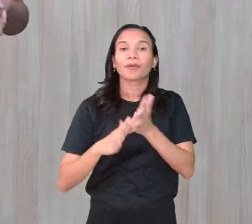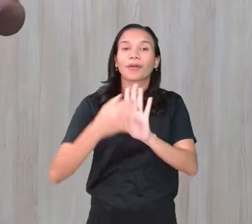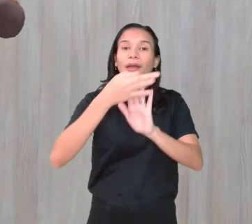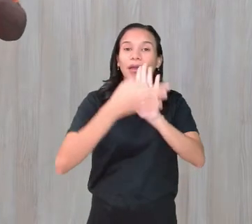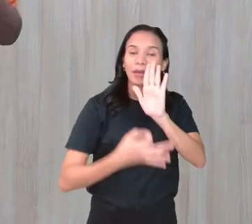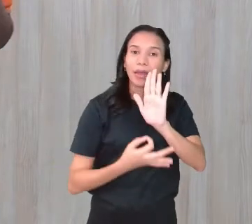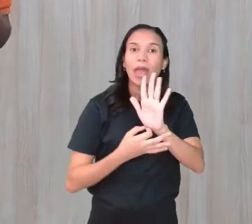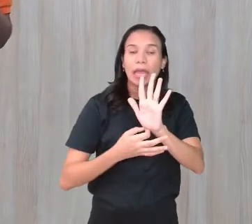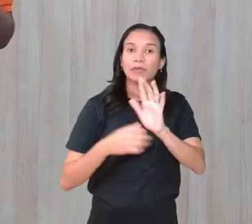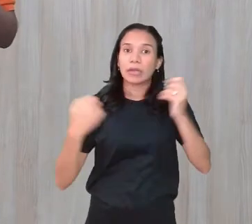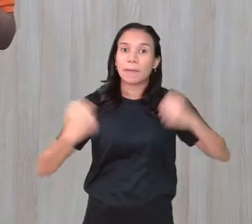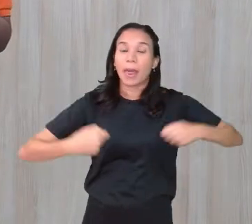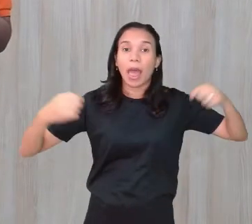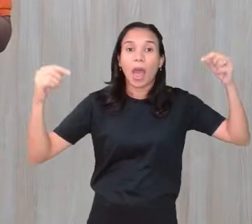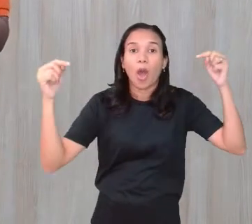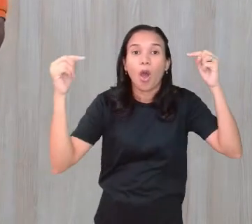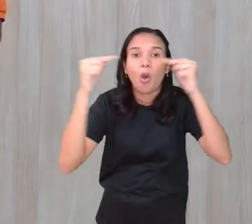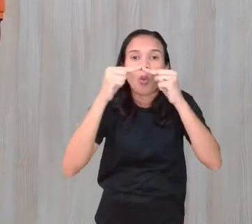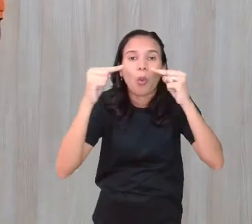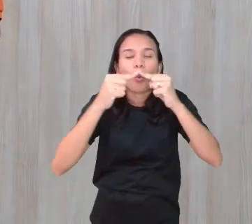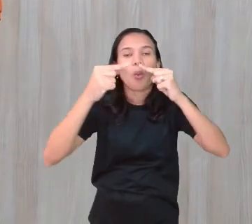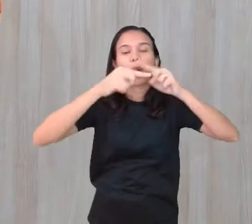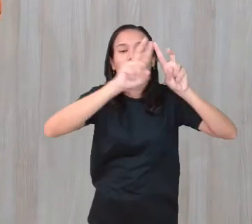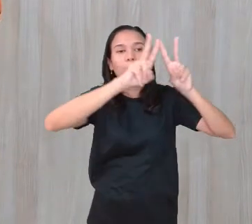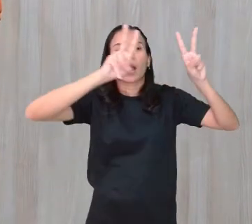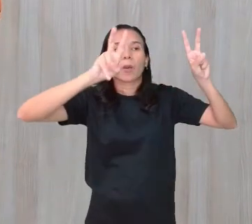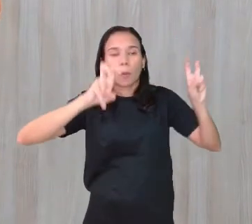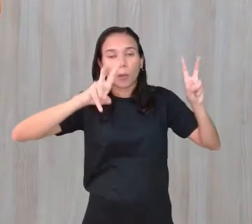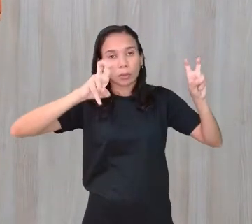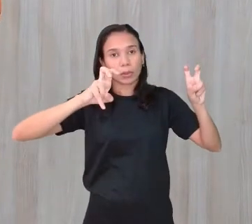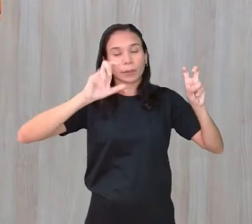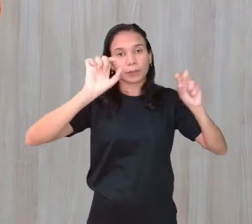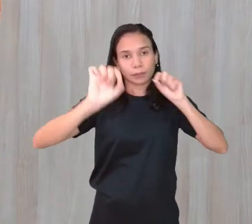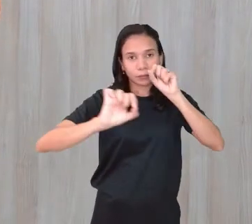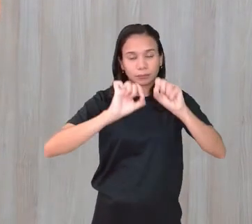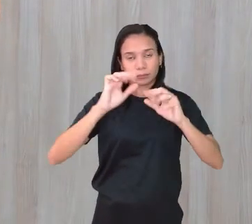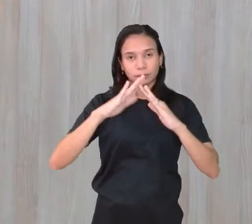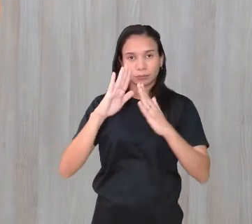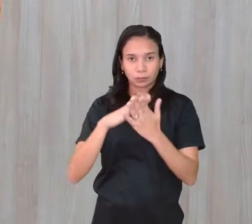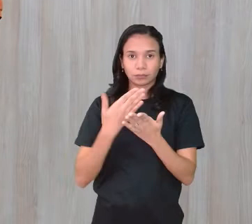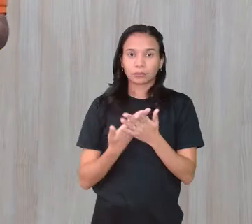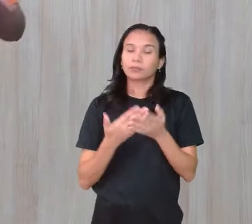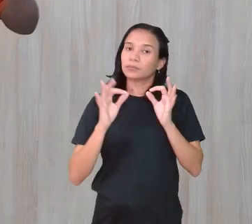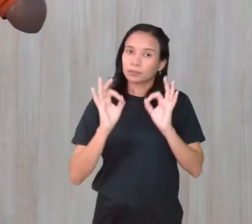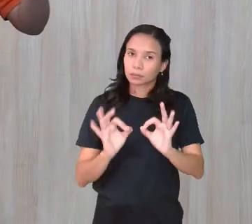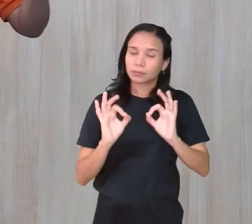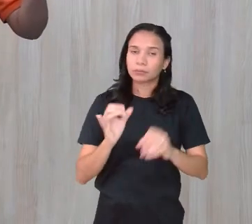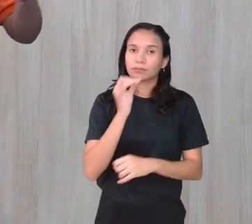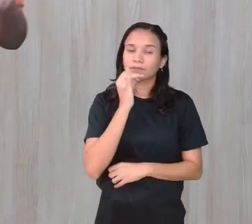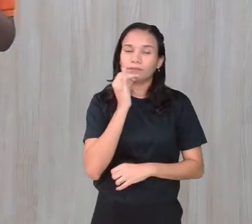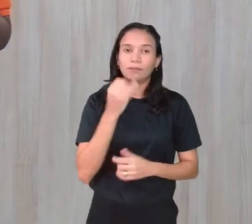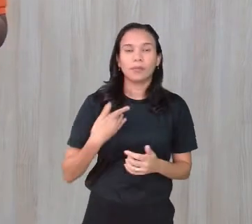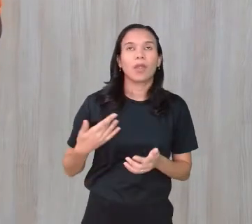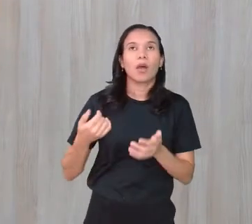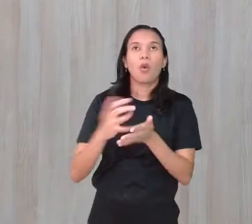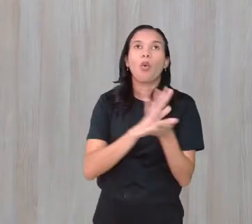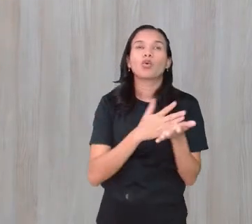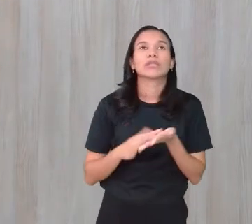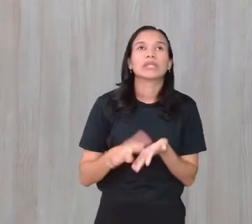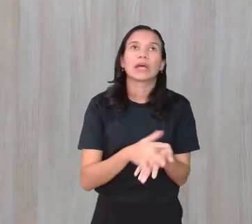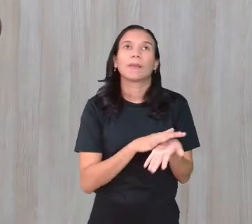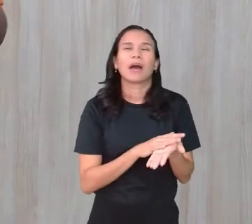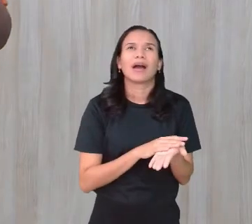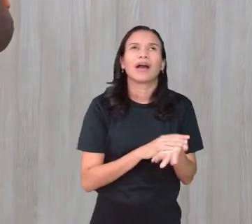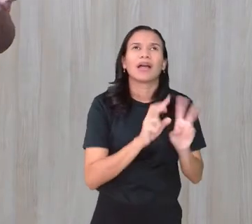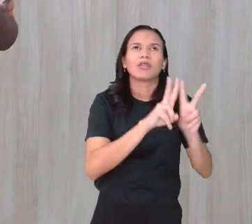converse completamente com o tema que foi abordado, que é abordado pela escola de samba. Então, se o samba enredo foge do